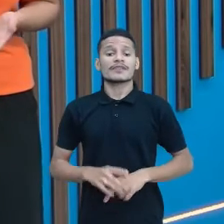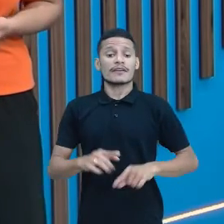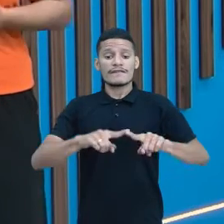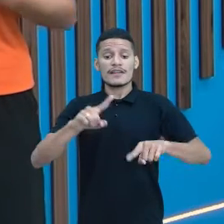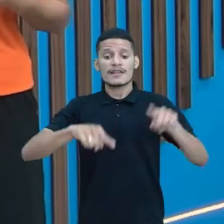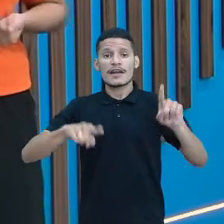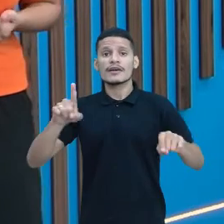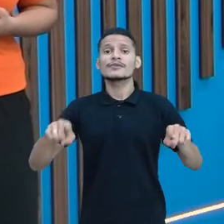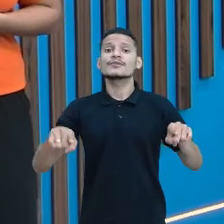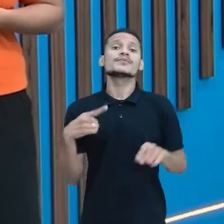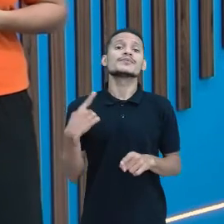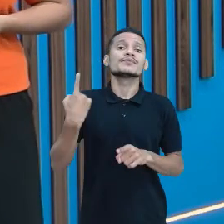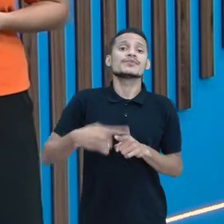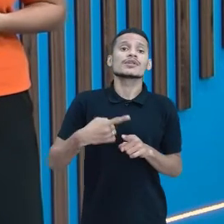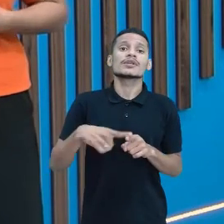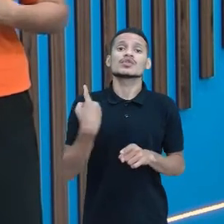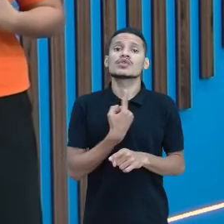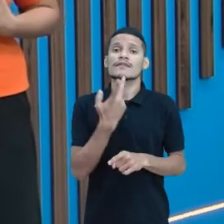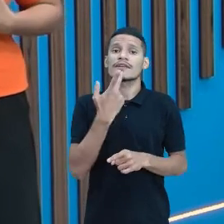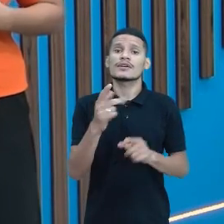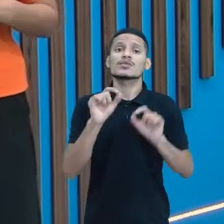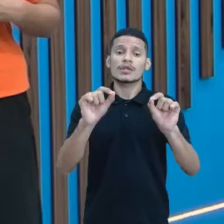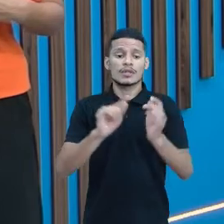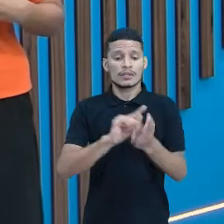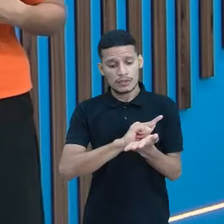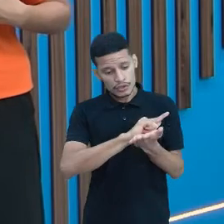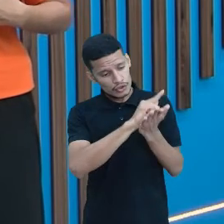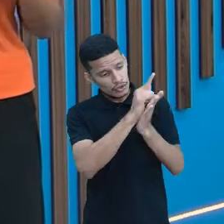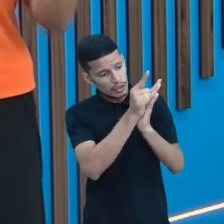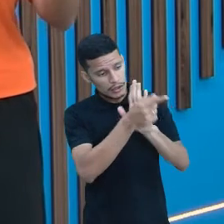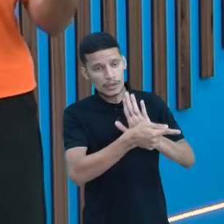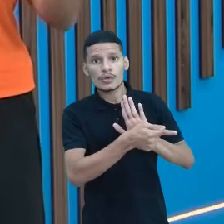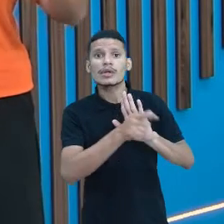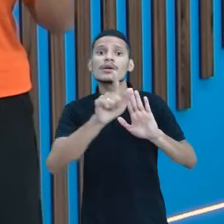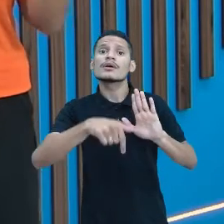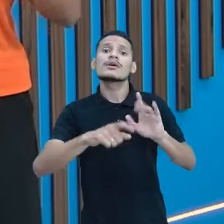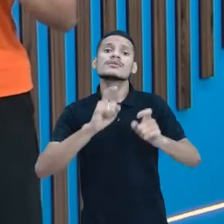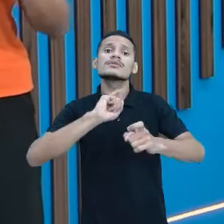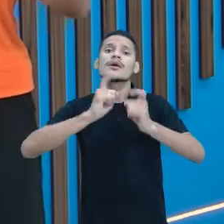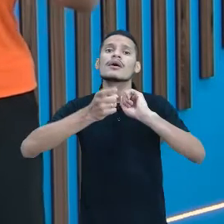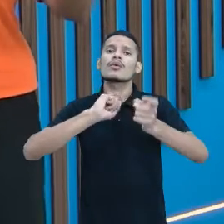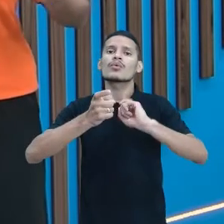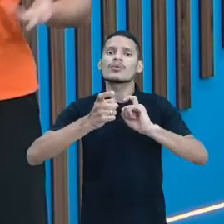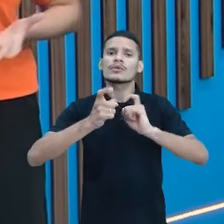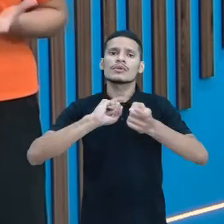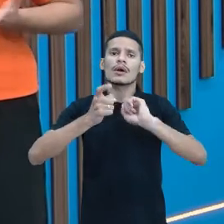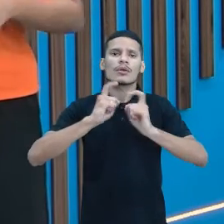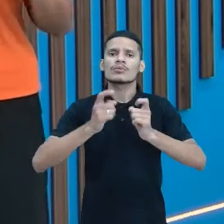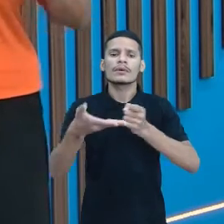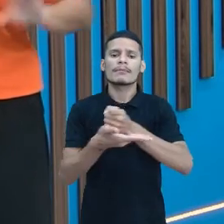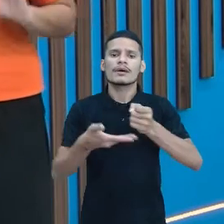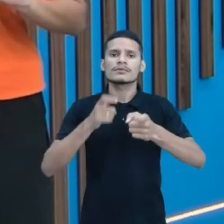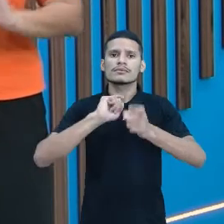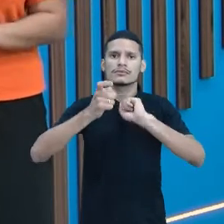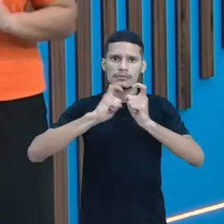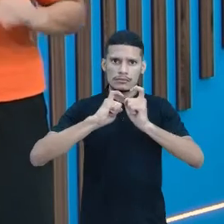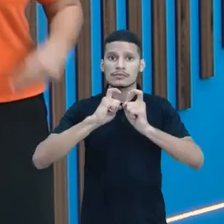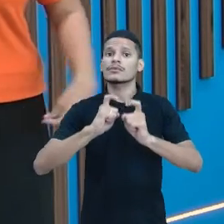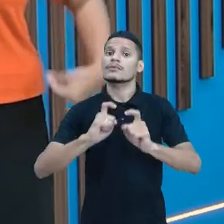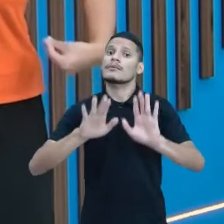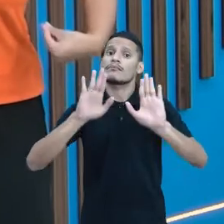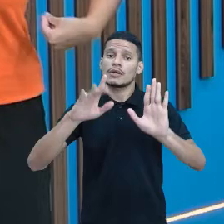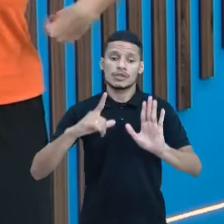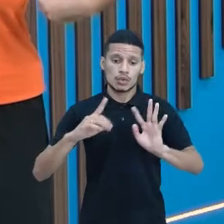quê? Porque a gente está falando de um gênero que é dialogal, ou seja, baseada no diálogo. Então, todas